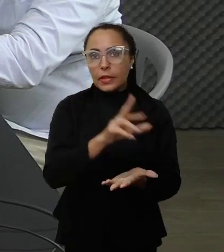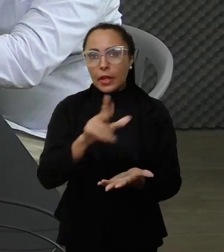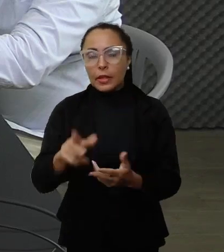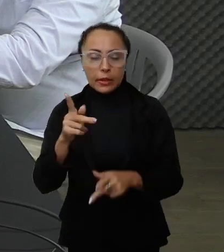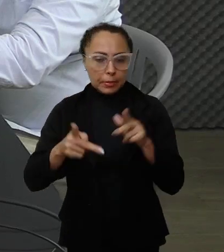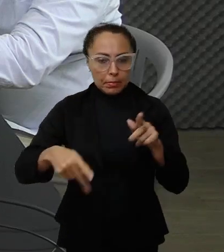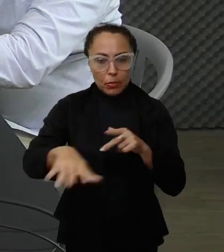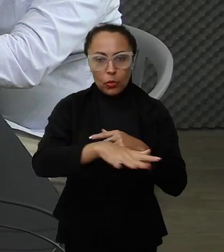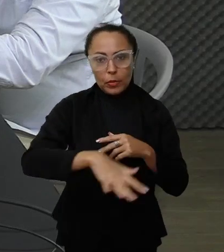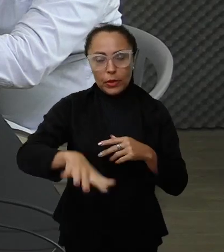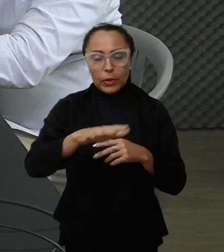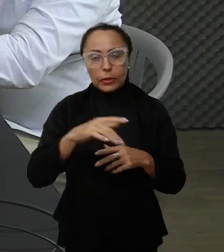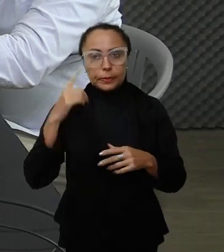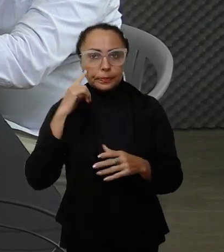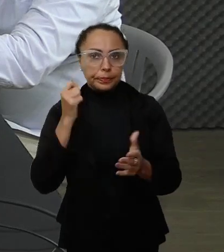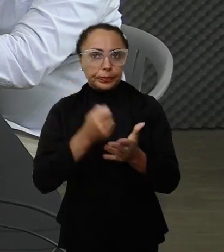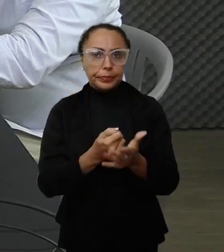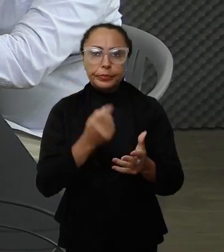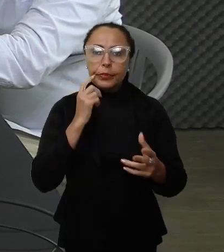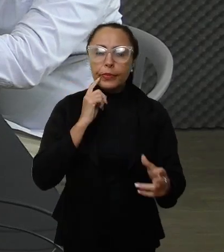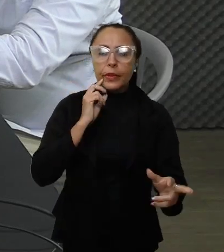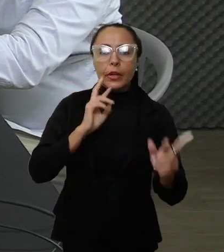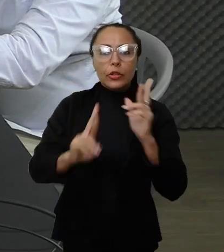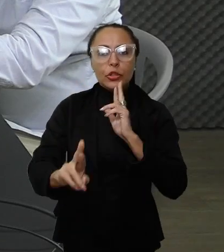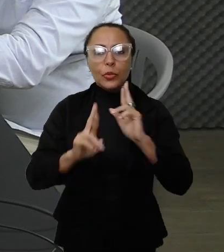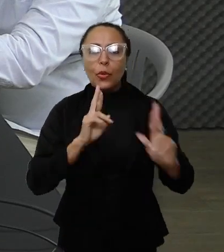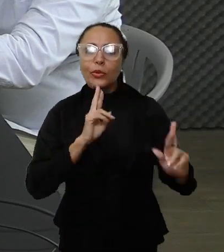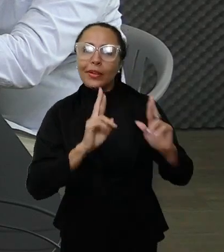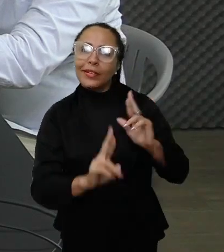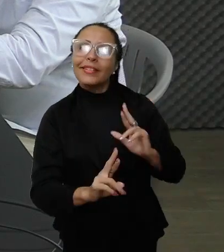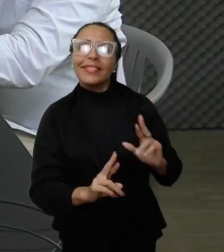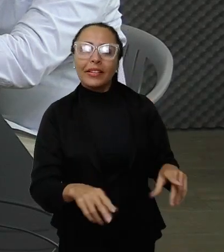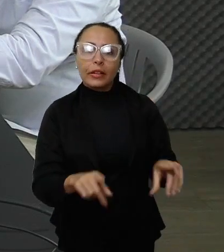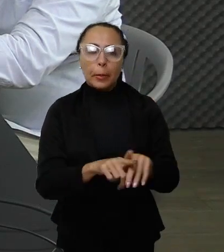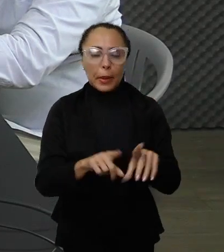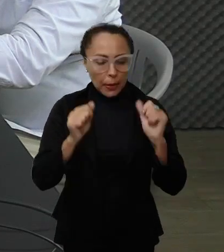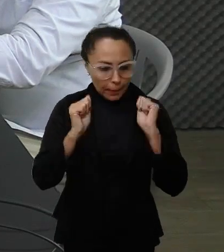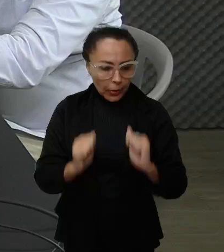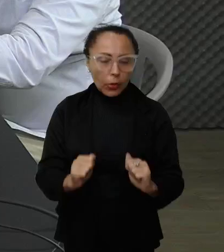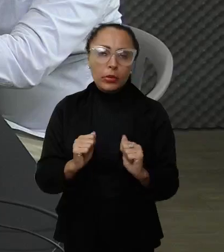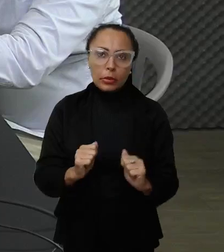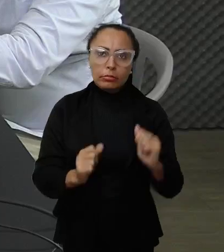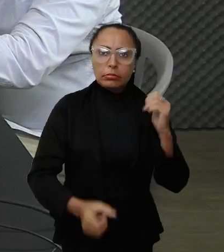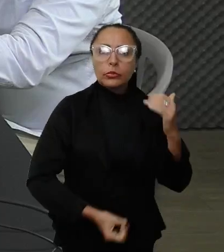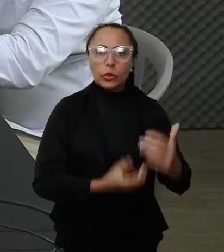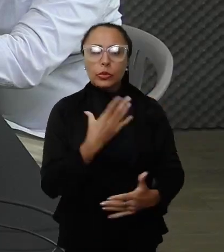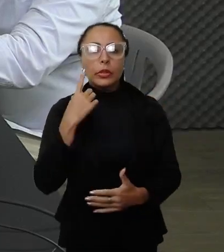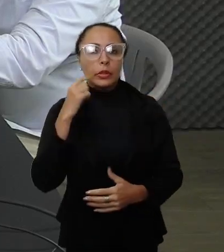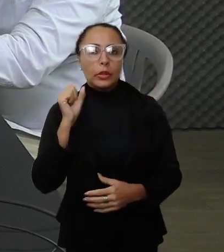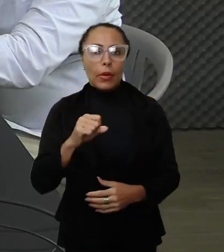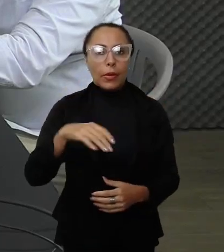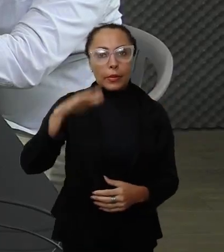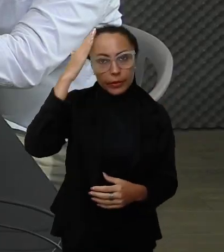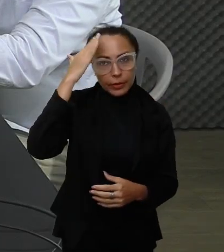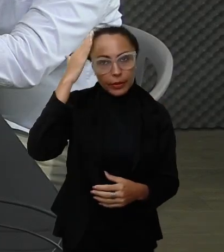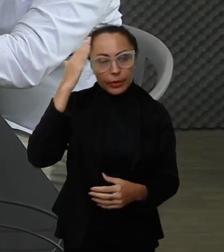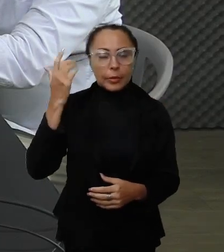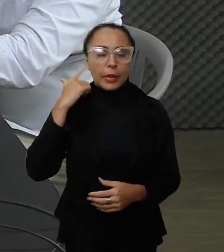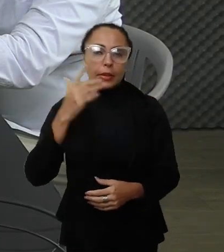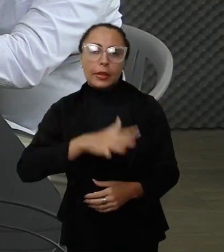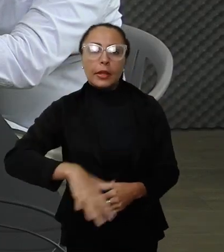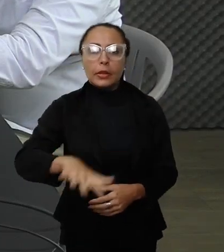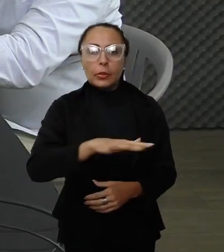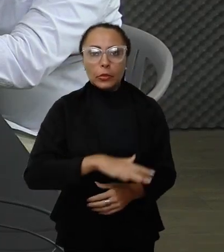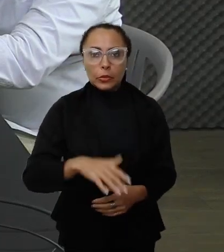e tentar responder às questões que possam surgir, né, de entendimento desse público que está